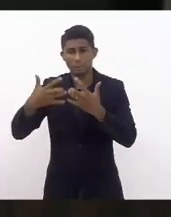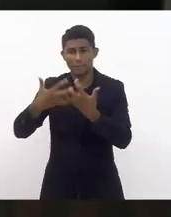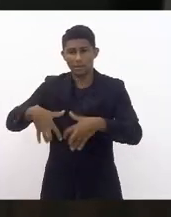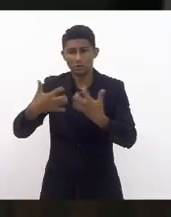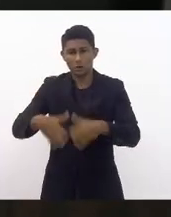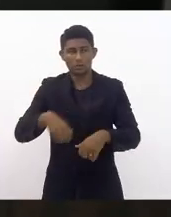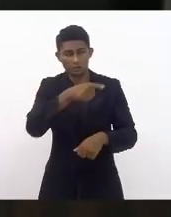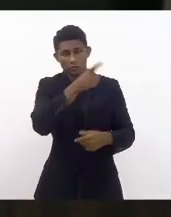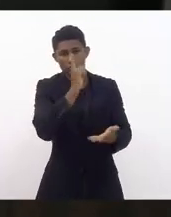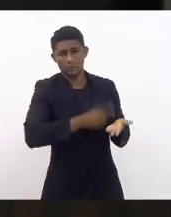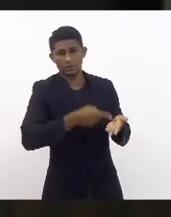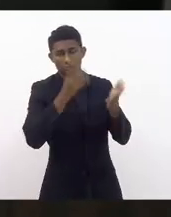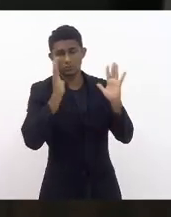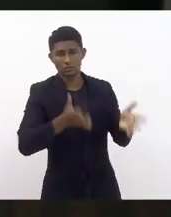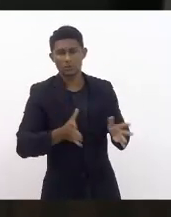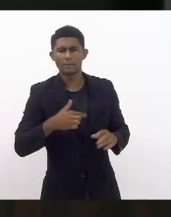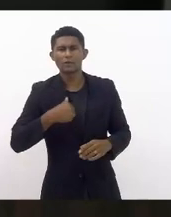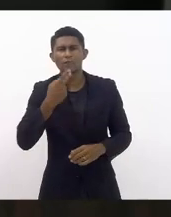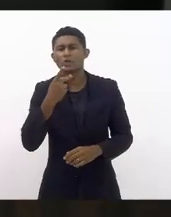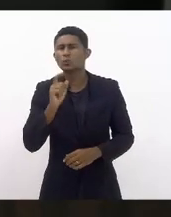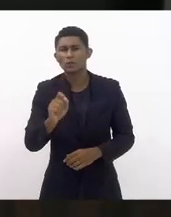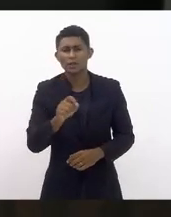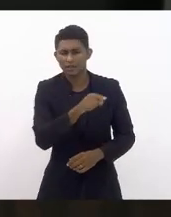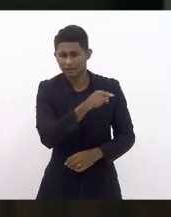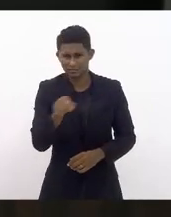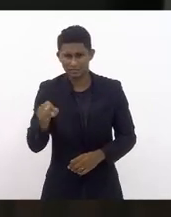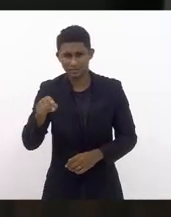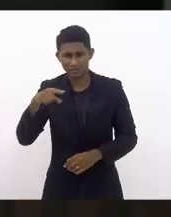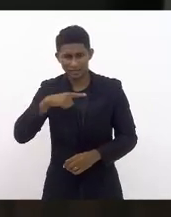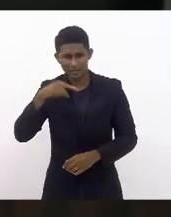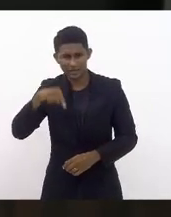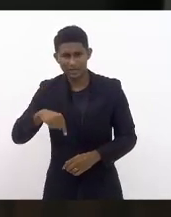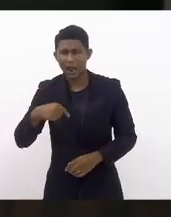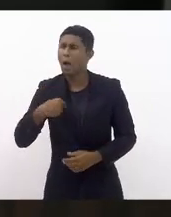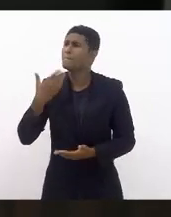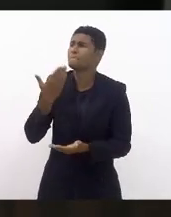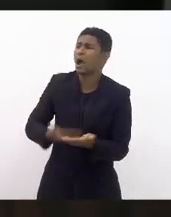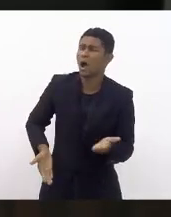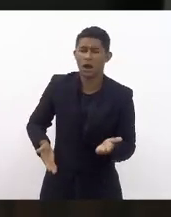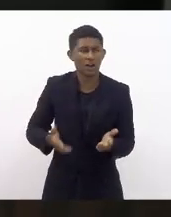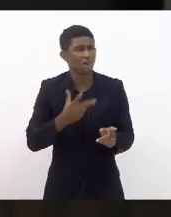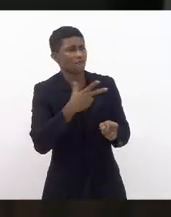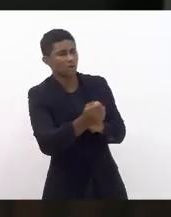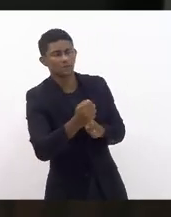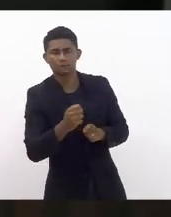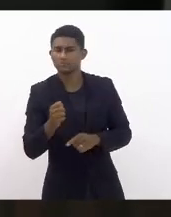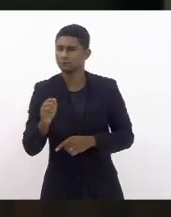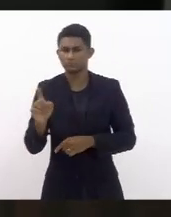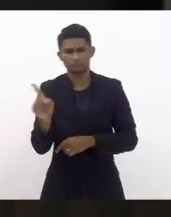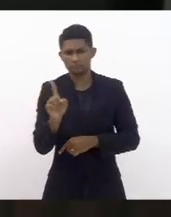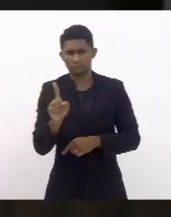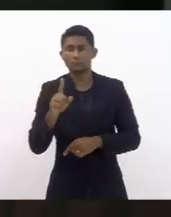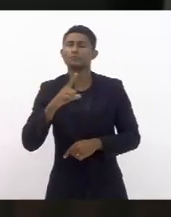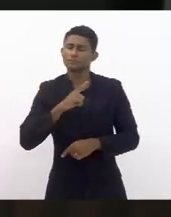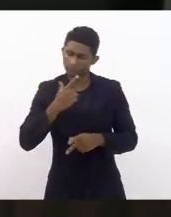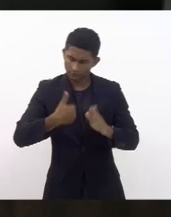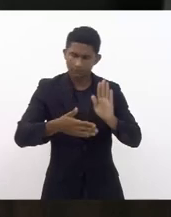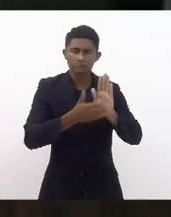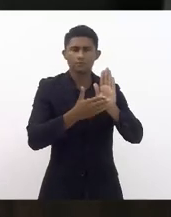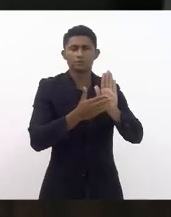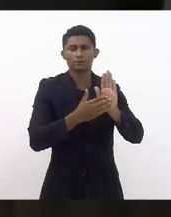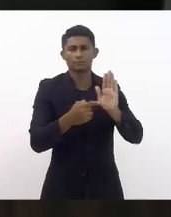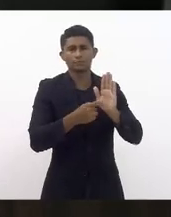dizer que aqui não tem vencedores e vencidos. Né? Temos duas propostas. E como eu